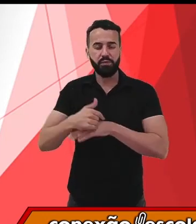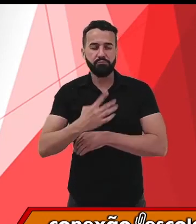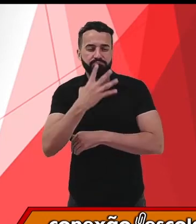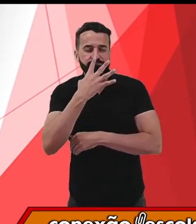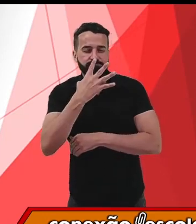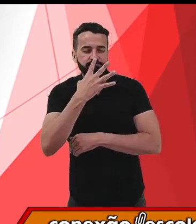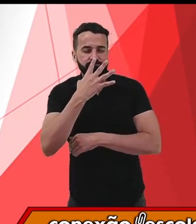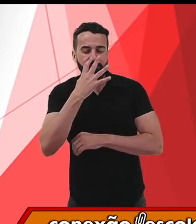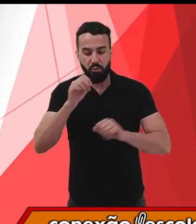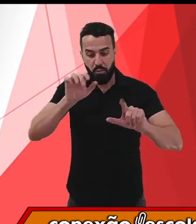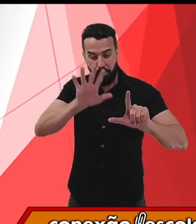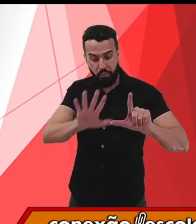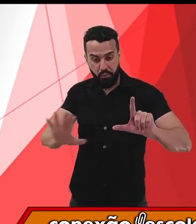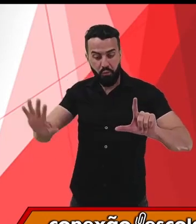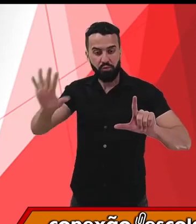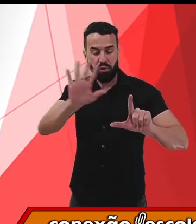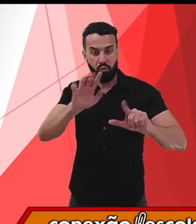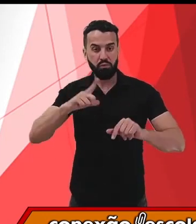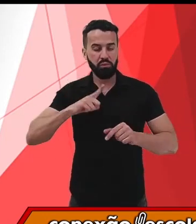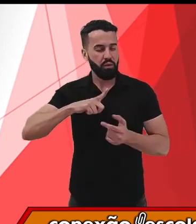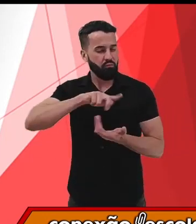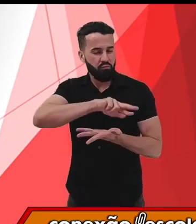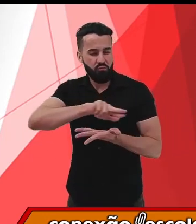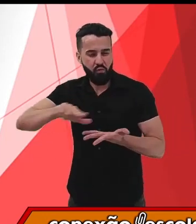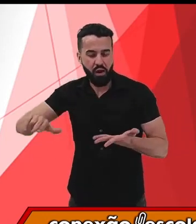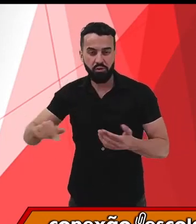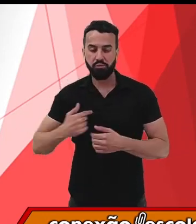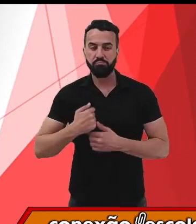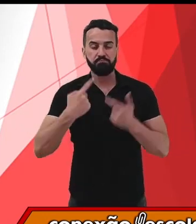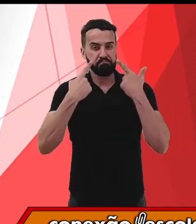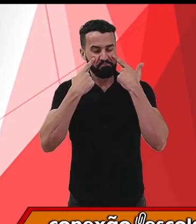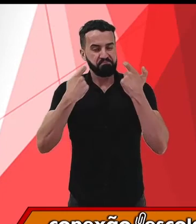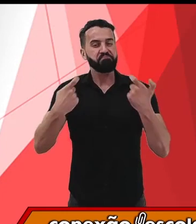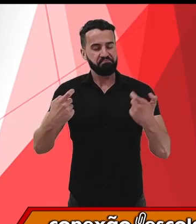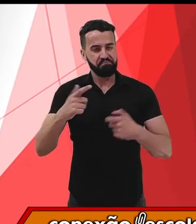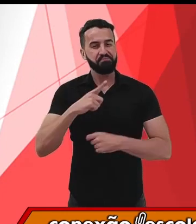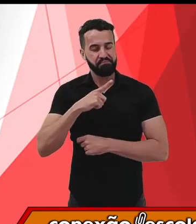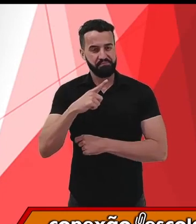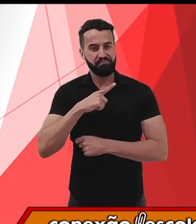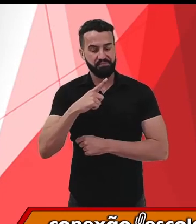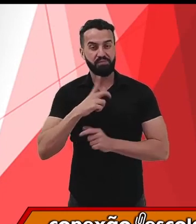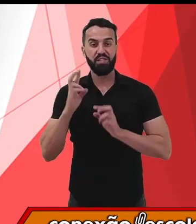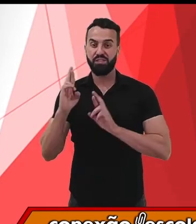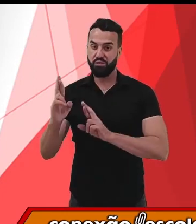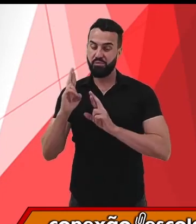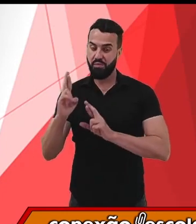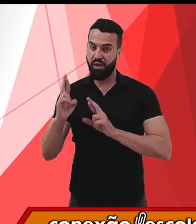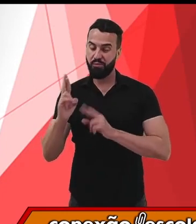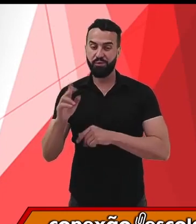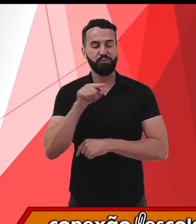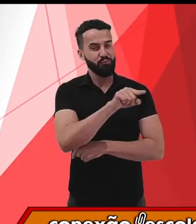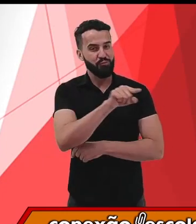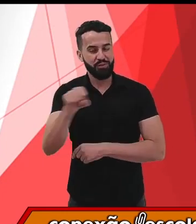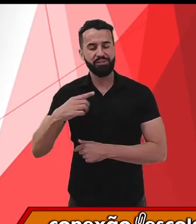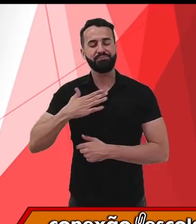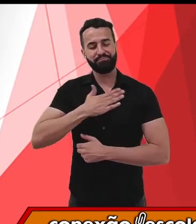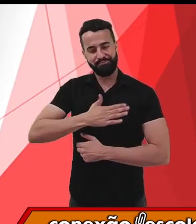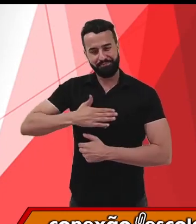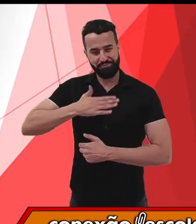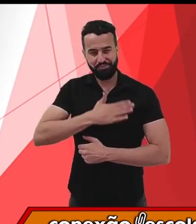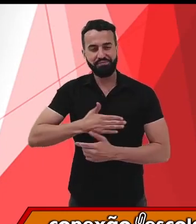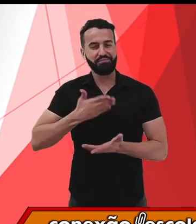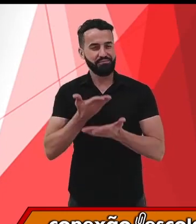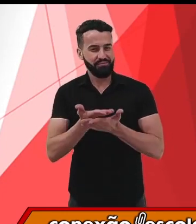no portal. Tem muita coisa interessante que está sendo colocada ali. E eu espero profundamente que vocês tenham gostado